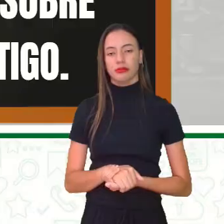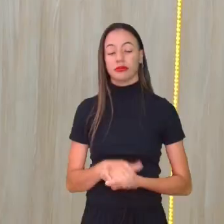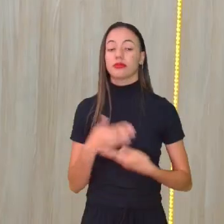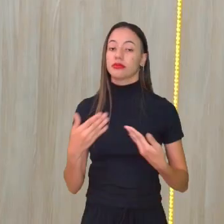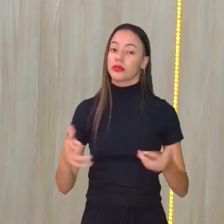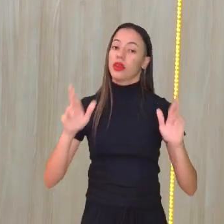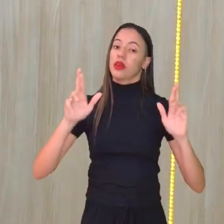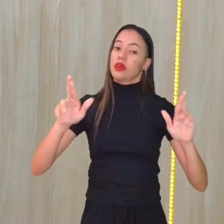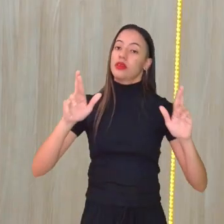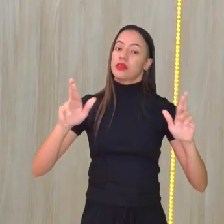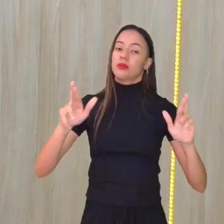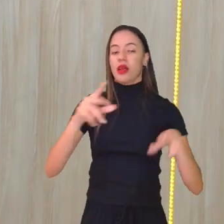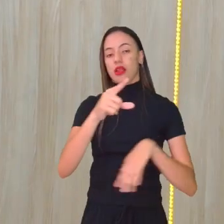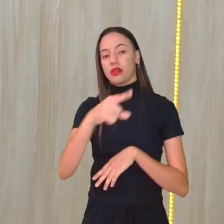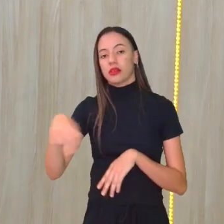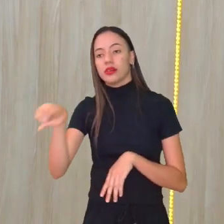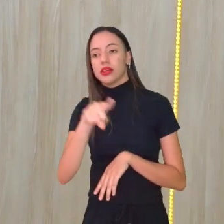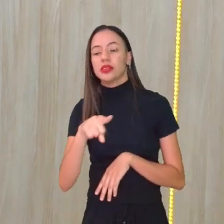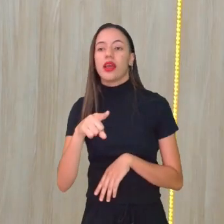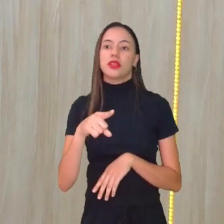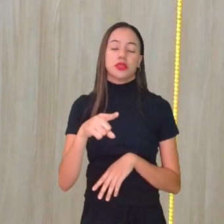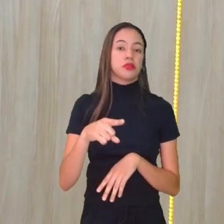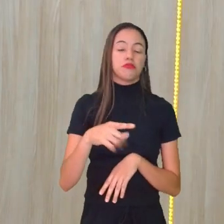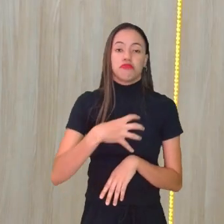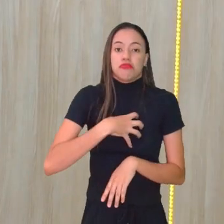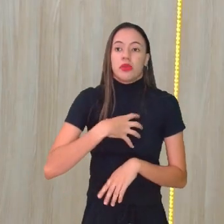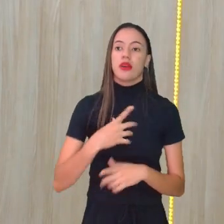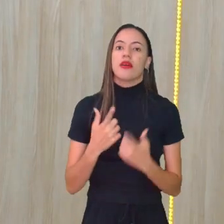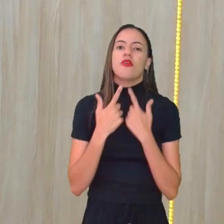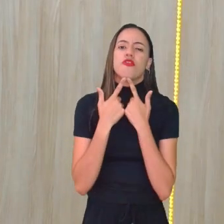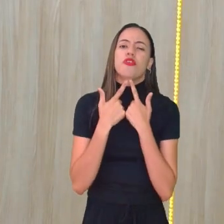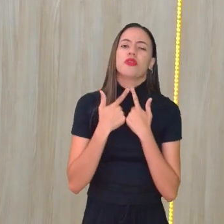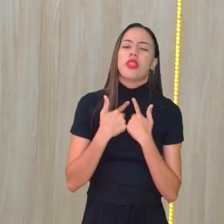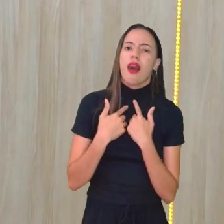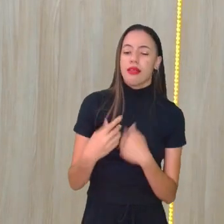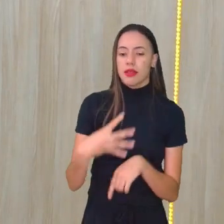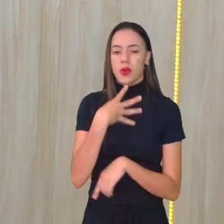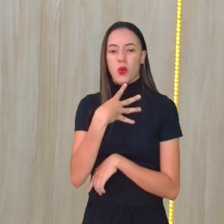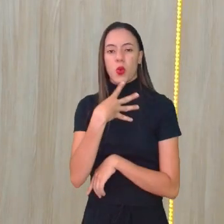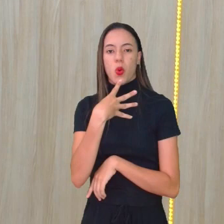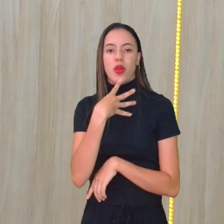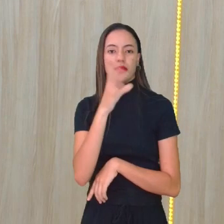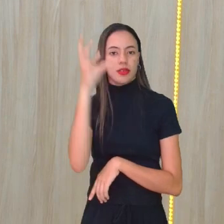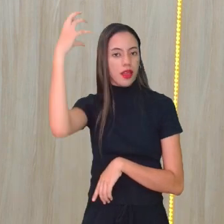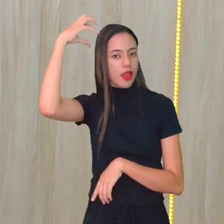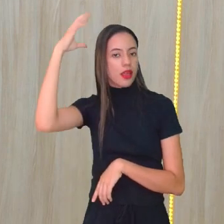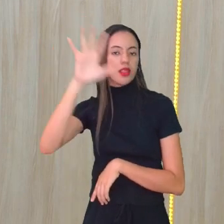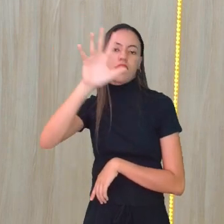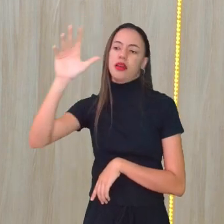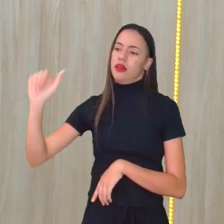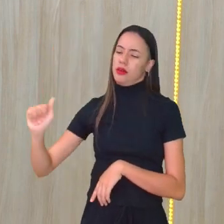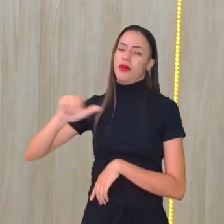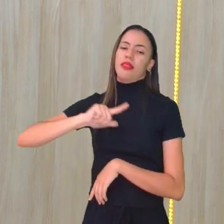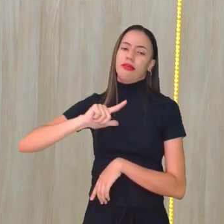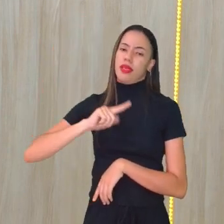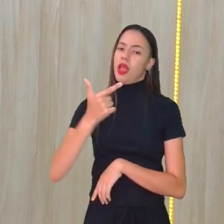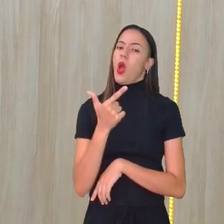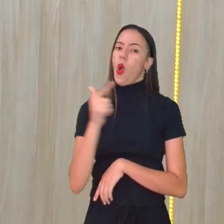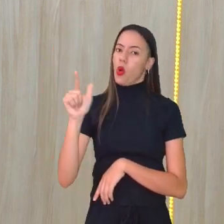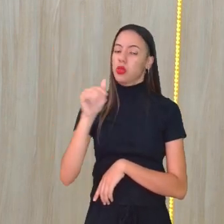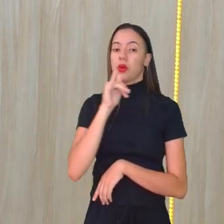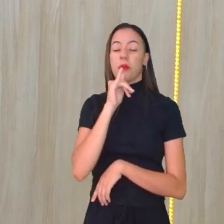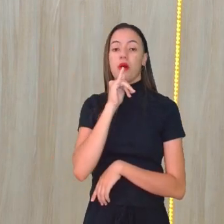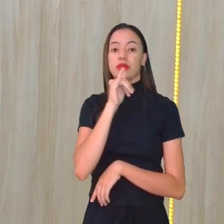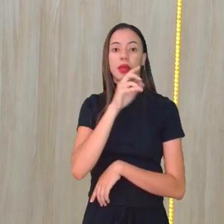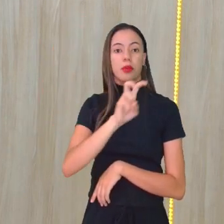vocês tenham tomado gosto aí, né, para conhecer esses reinos africanos. Existem outros reinos, né? O próprio reino